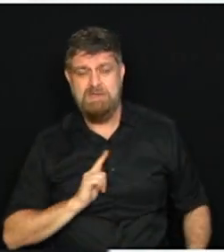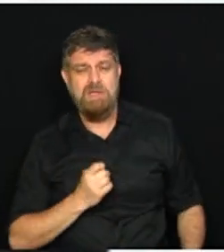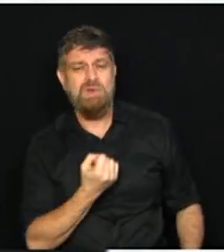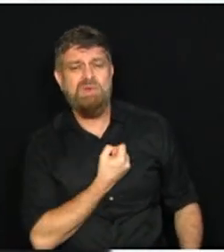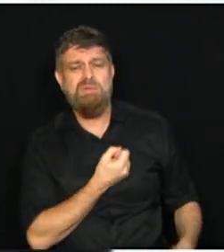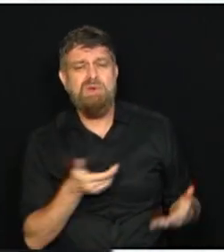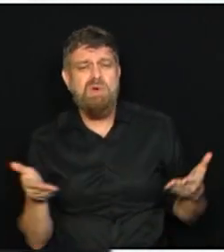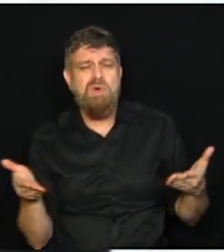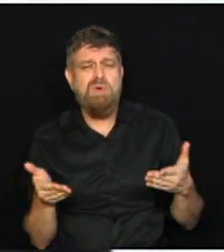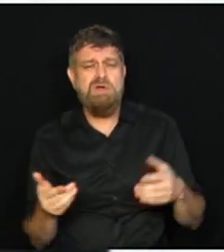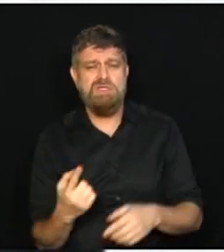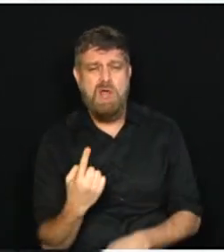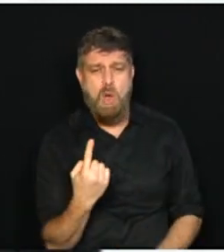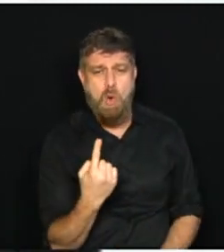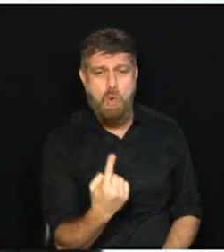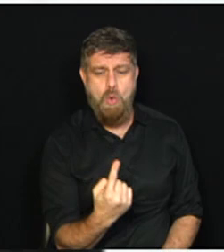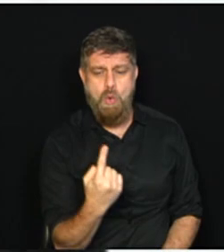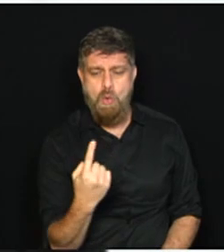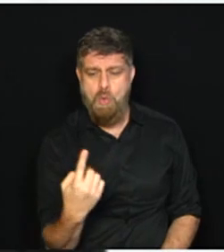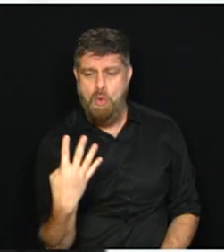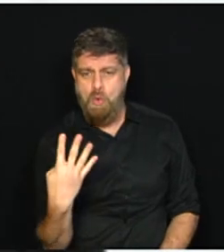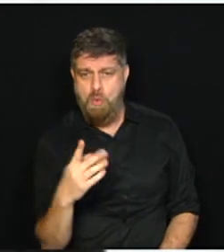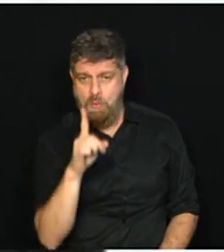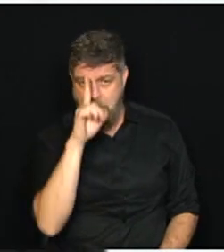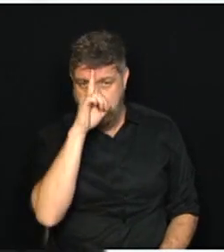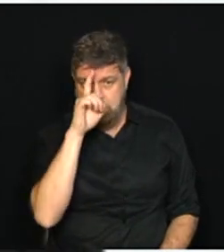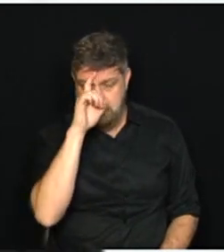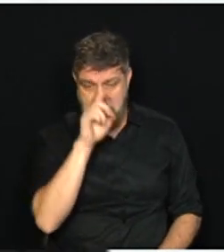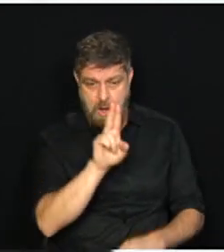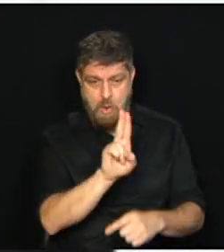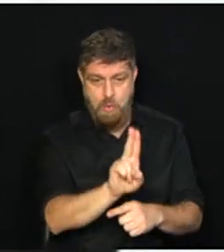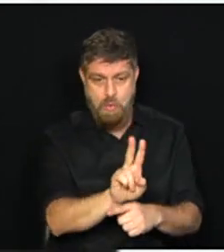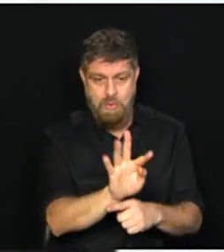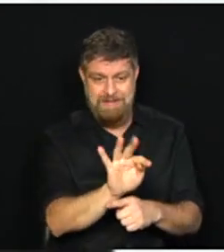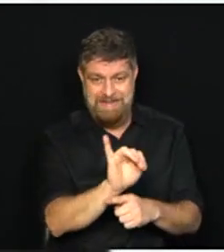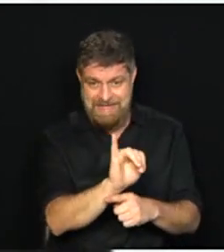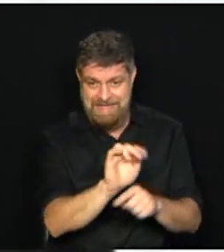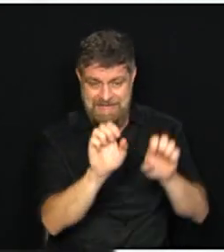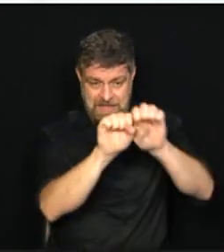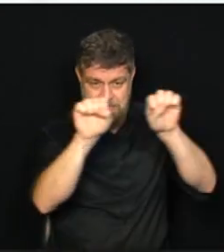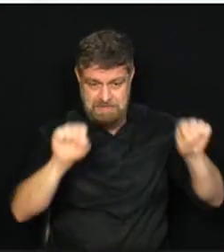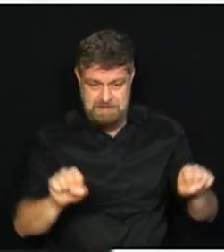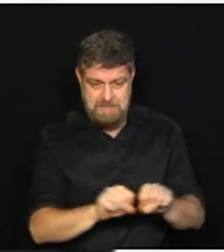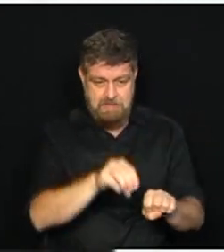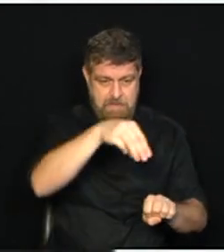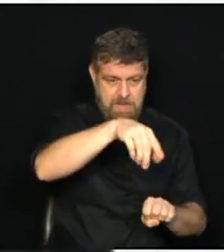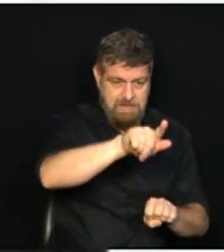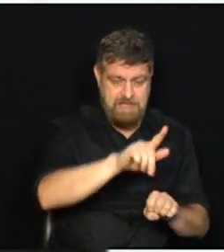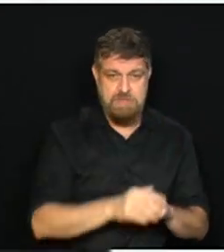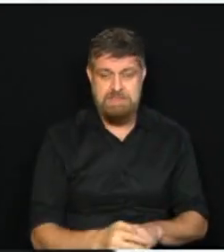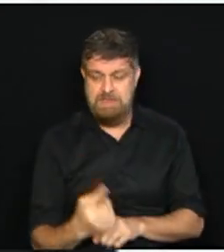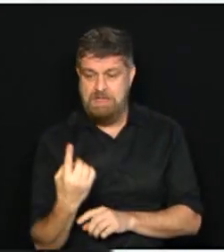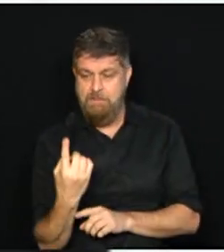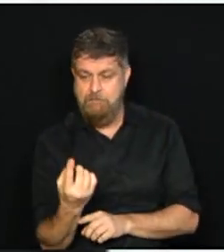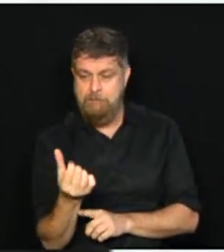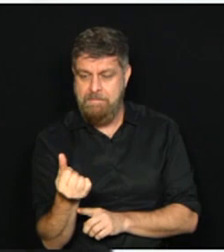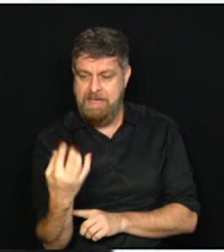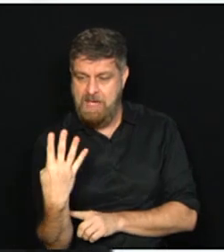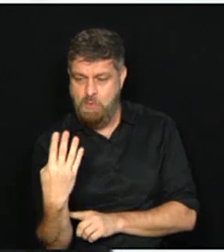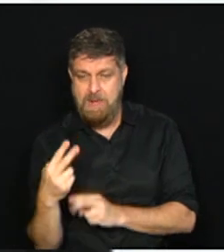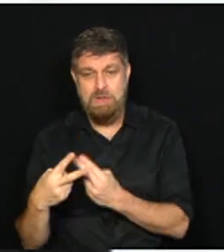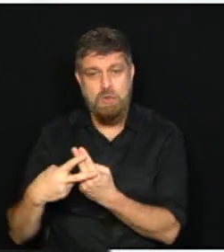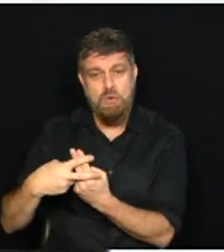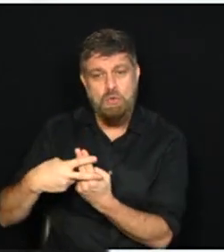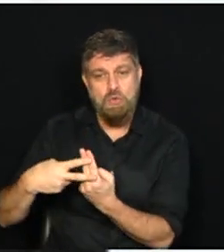de 114 leitos de UTI só na rede Mário Gatti, em torno de 164 na rede SUS